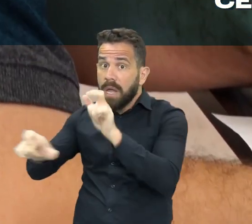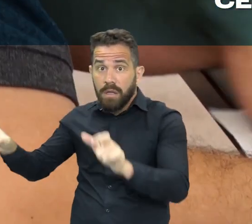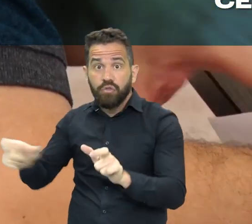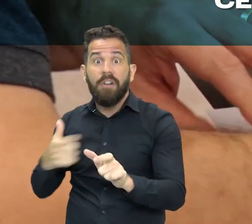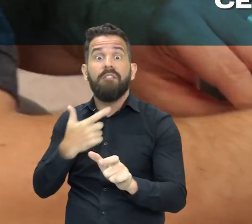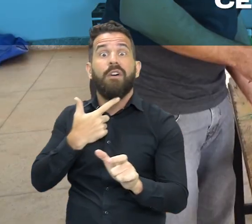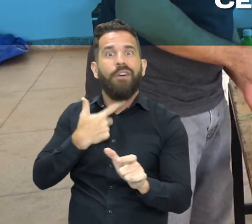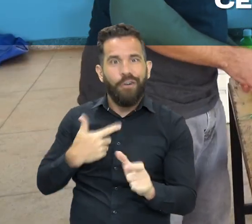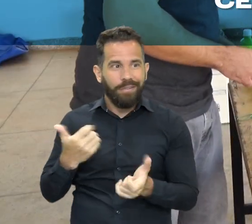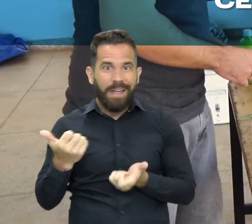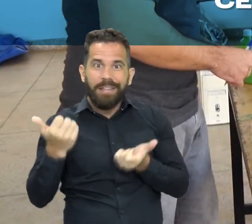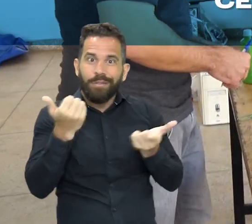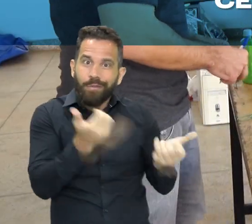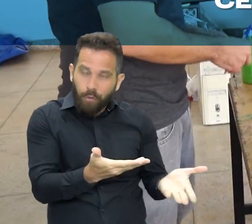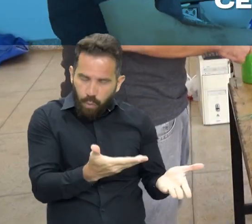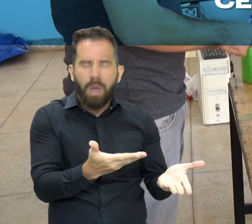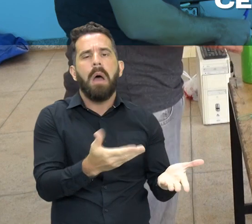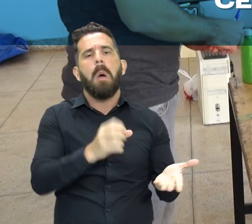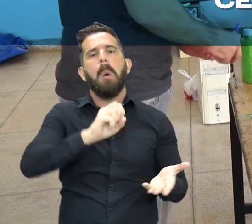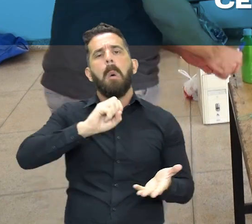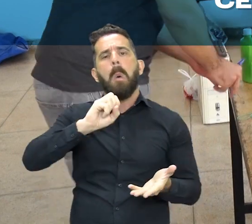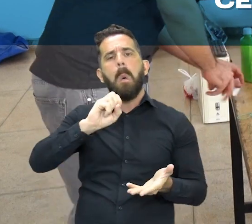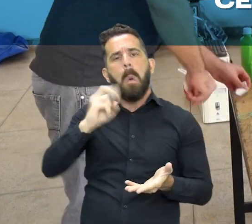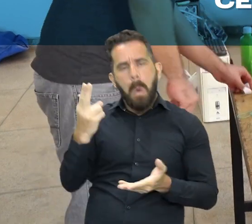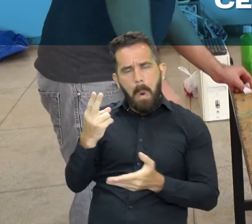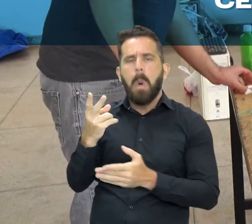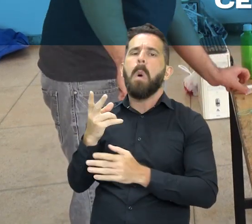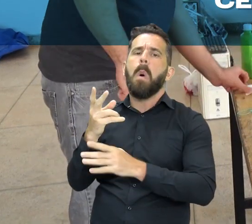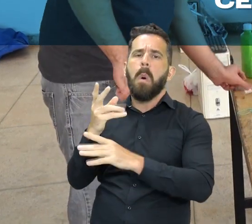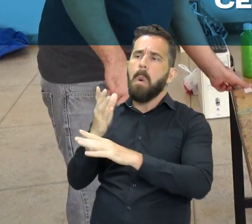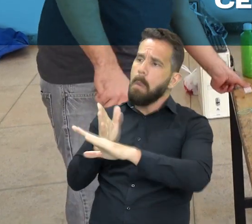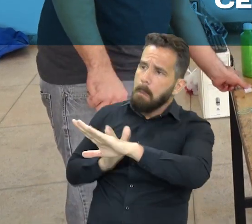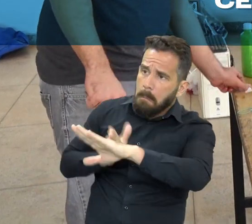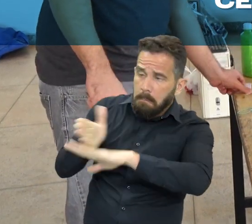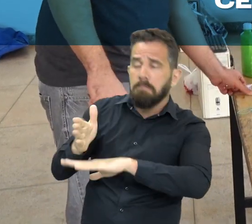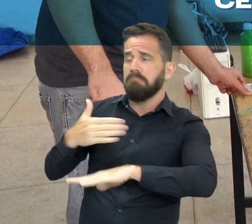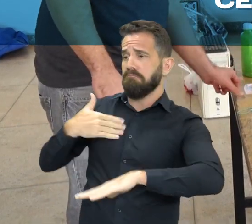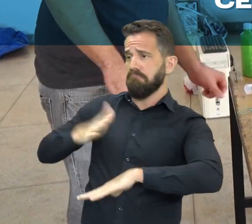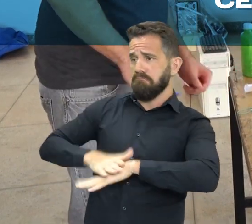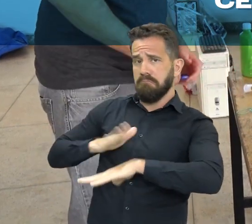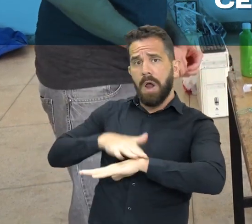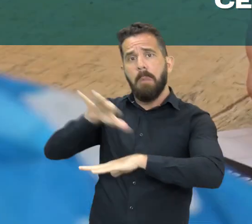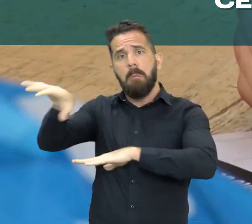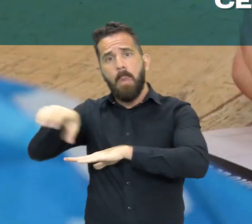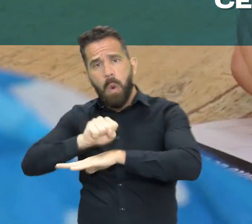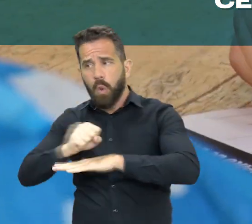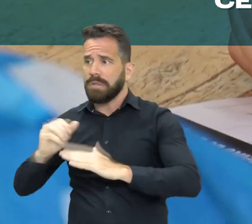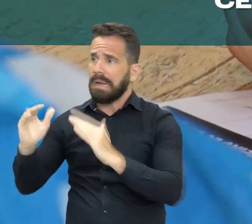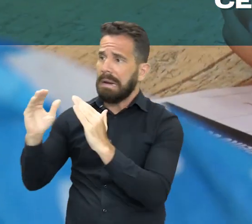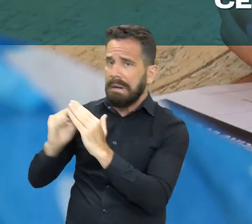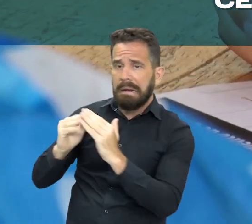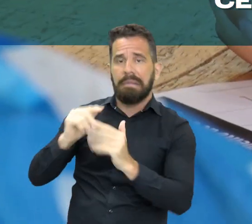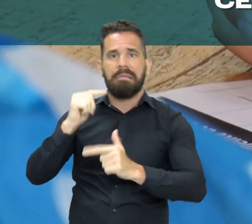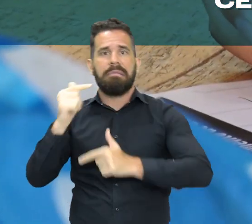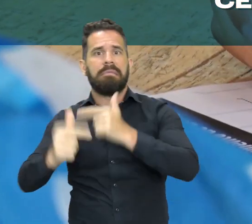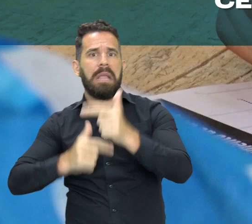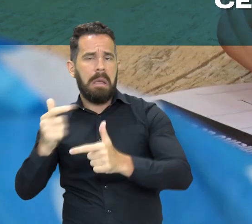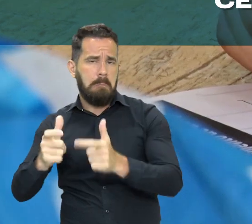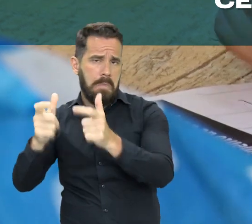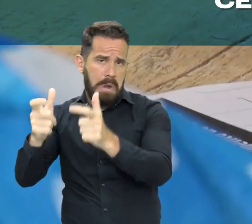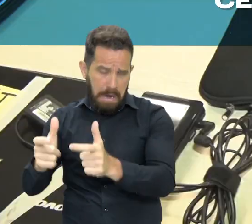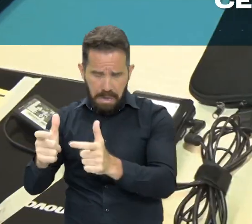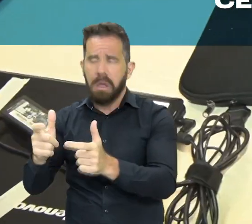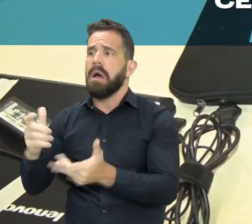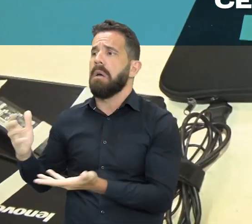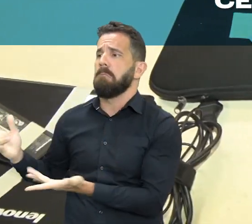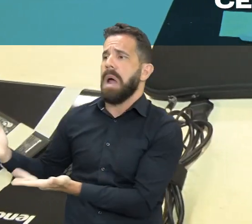indicava para os doadores esses locais ou ia buscar nas suas residências, nos seus locais de trabalho,